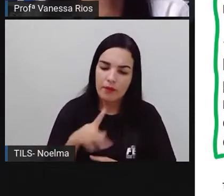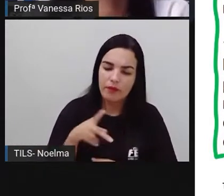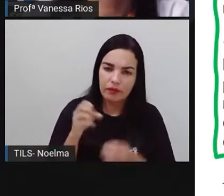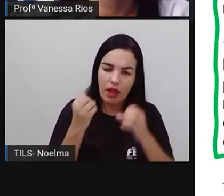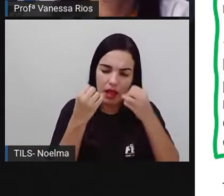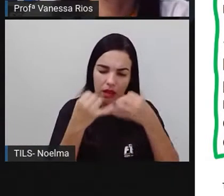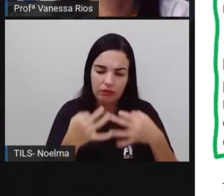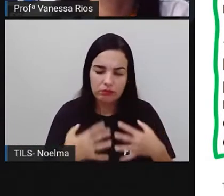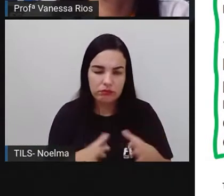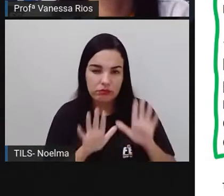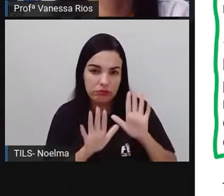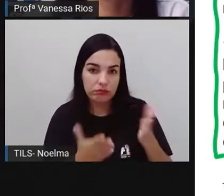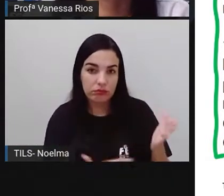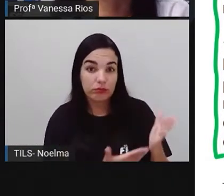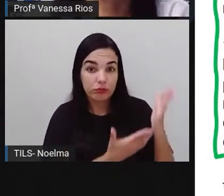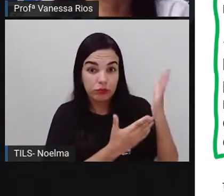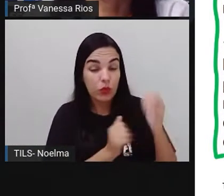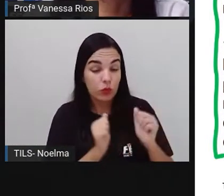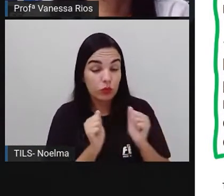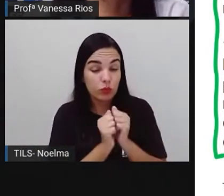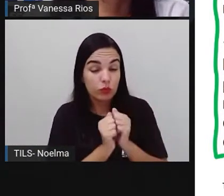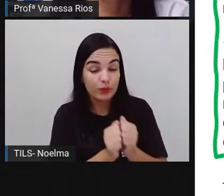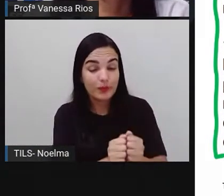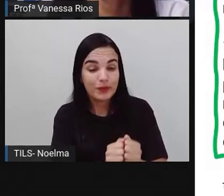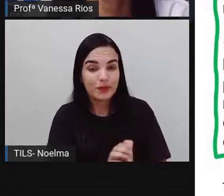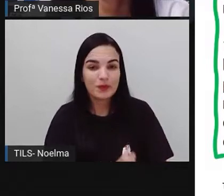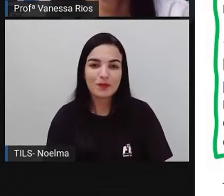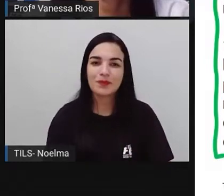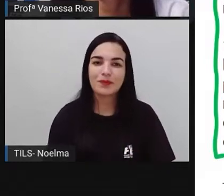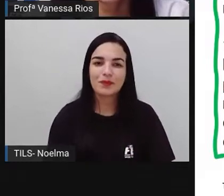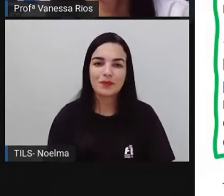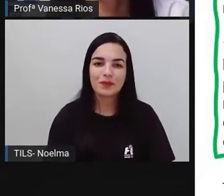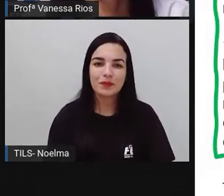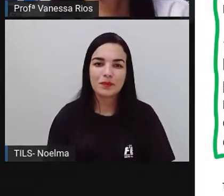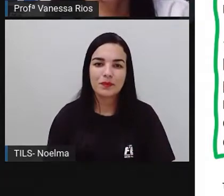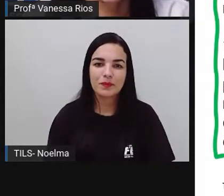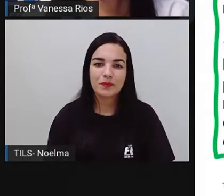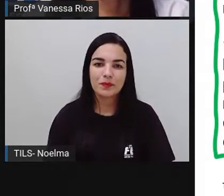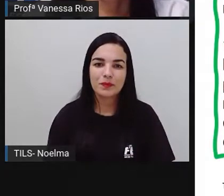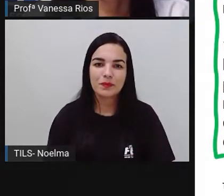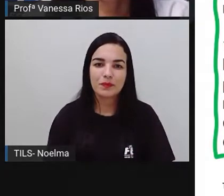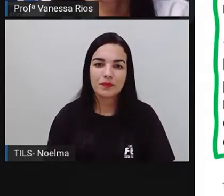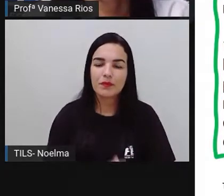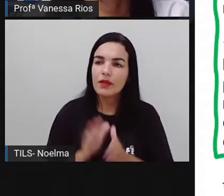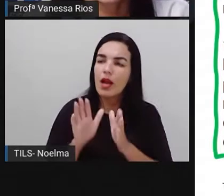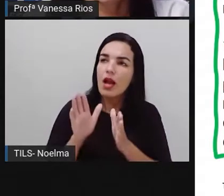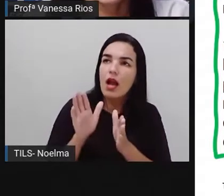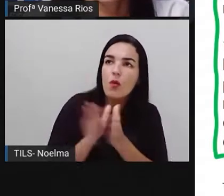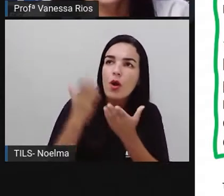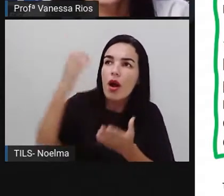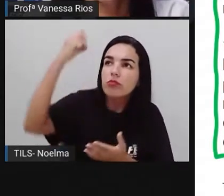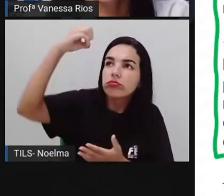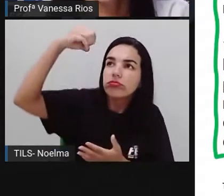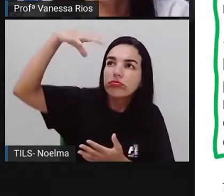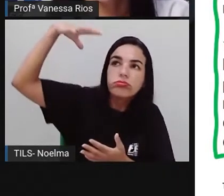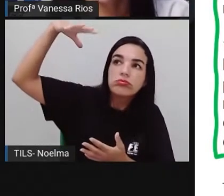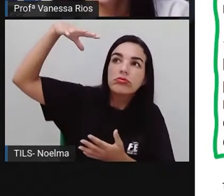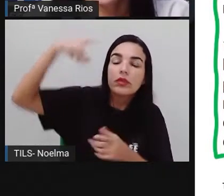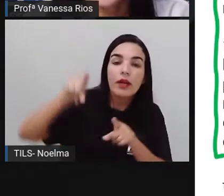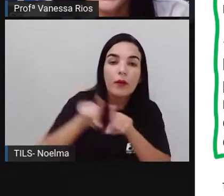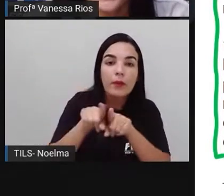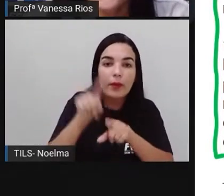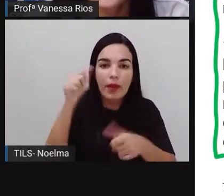você pode acompanhar a leitura comigo, tá bom? Ao acender a luz no laboratório do